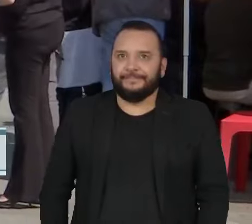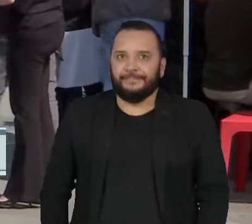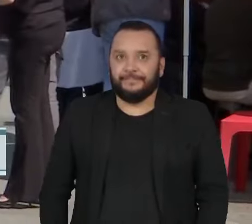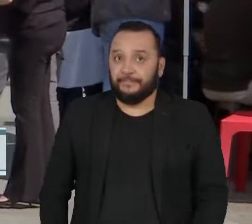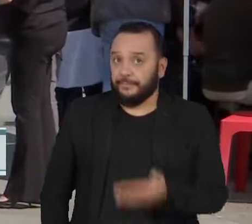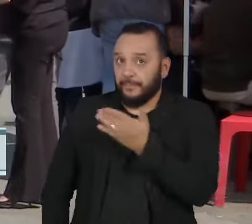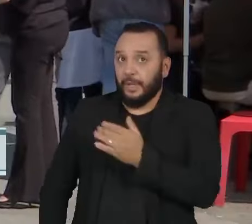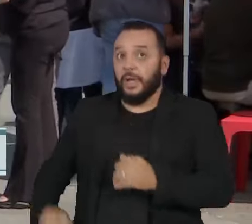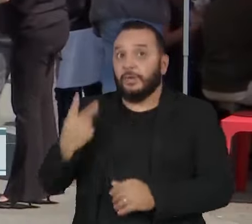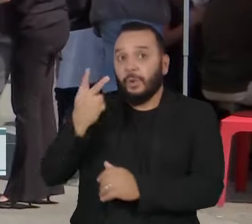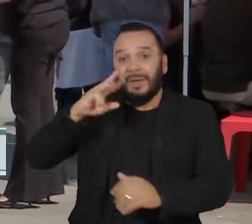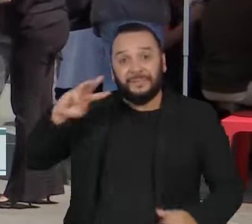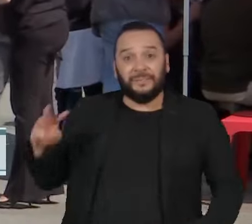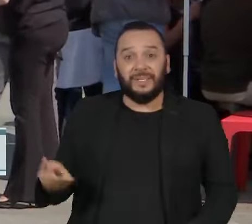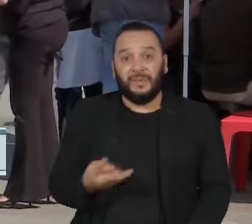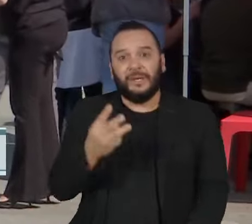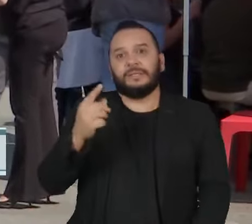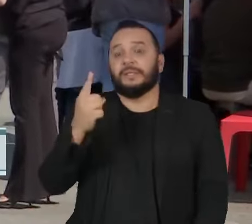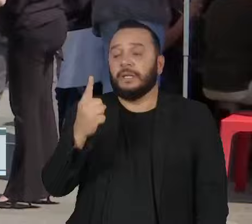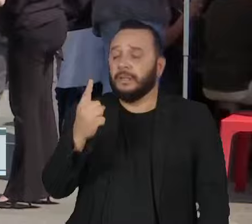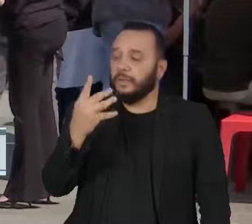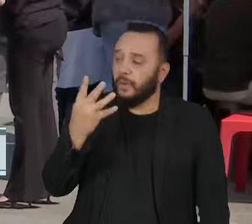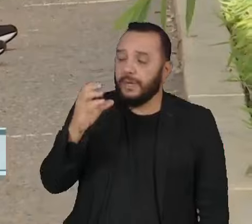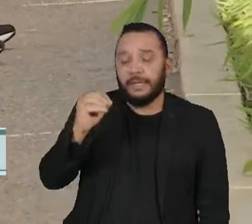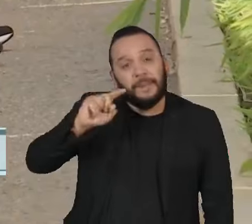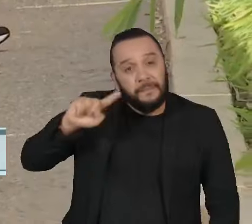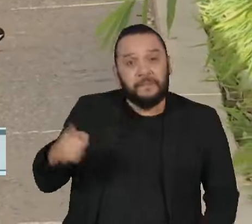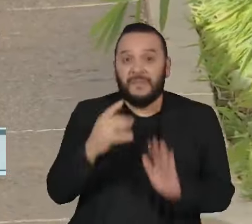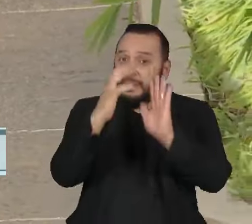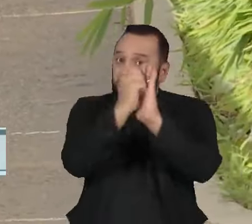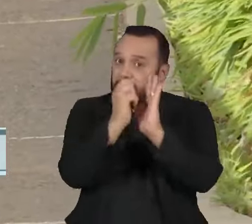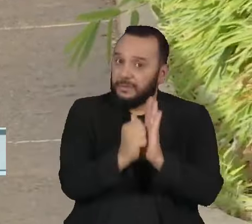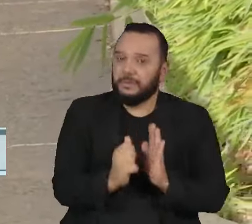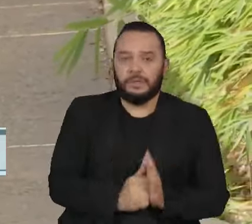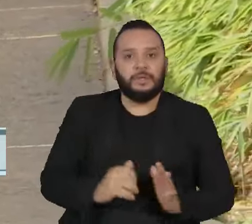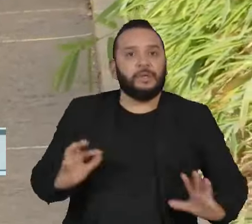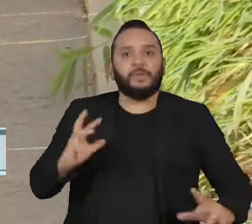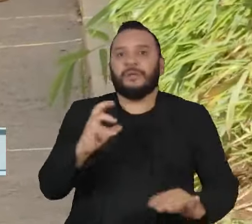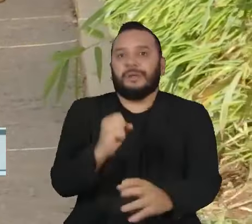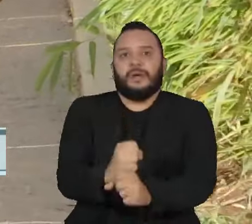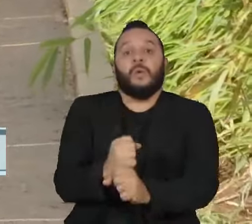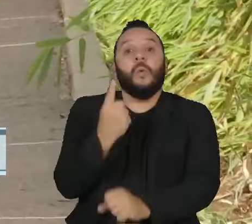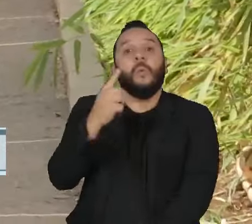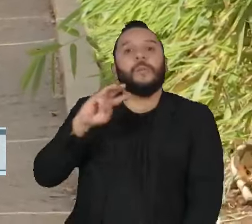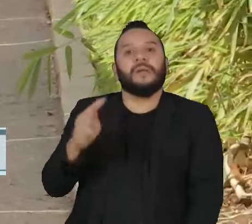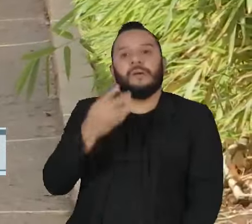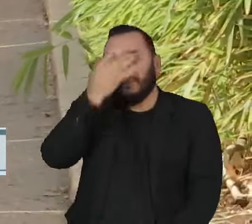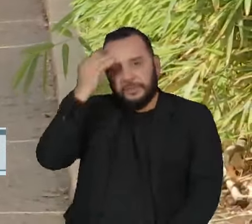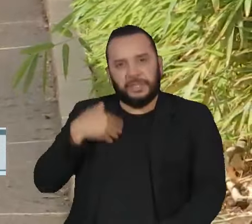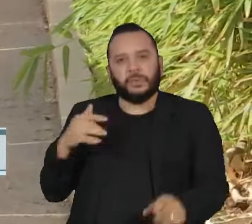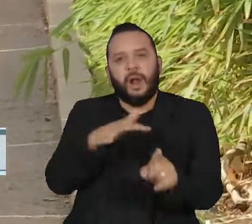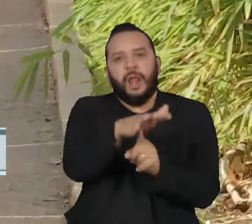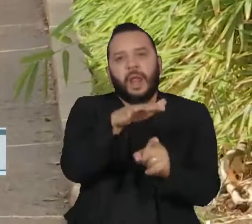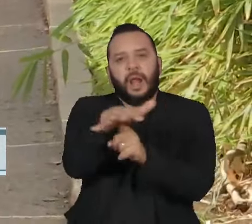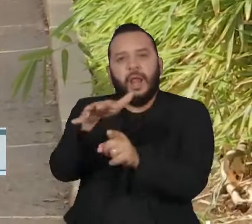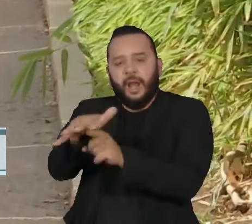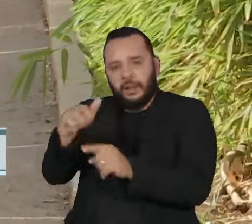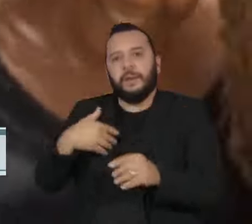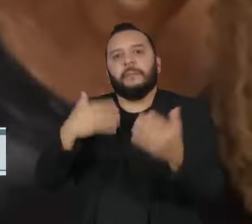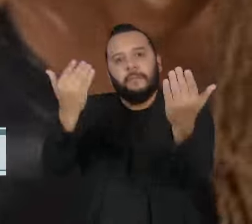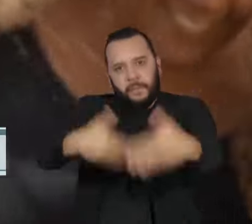Dos 2 milhões 140 mil inscritos, cerca de 1 milhão compareceram aos locais das